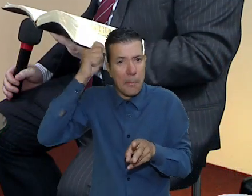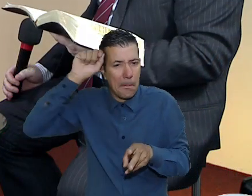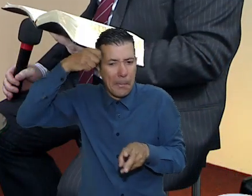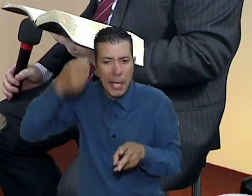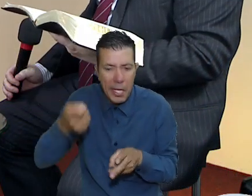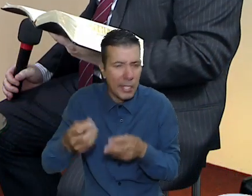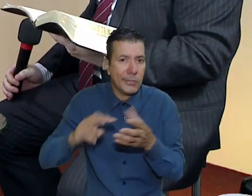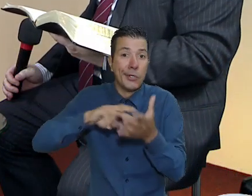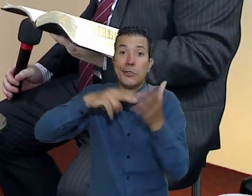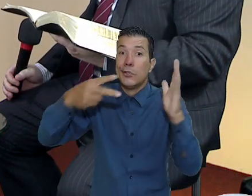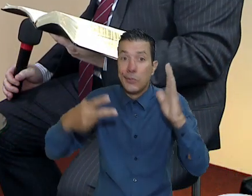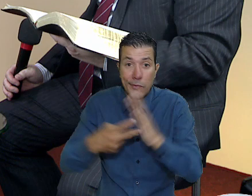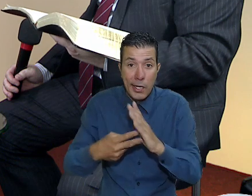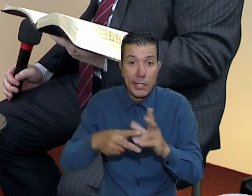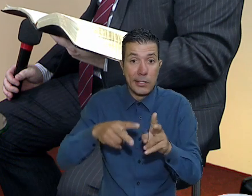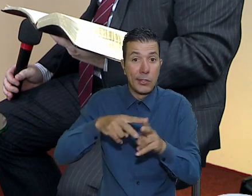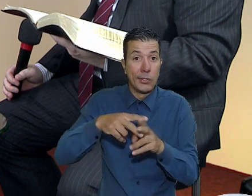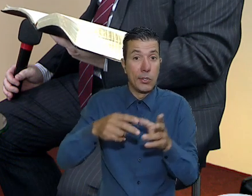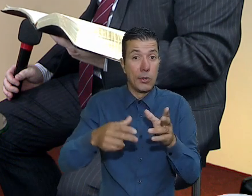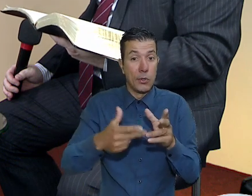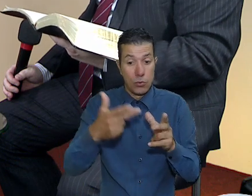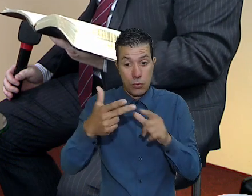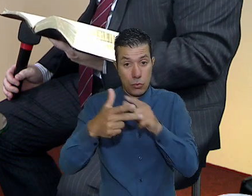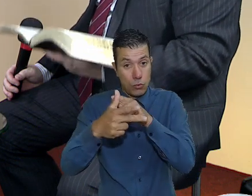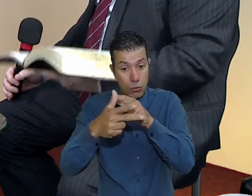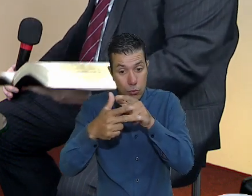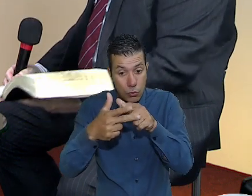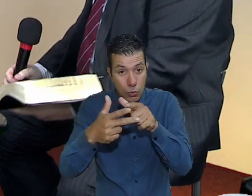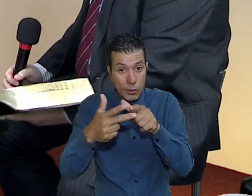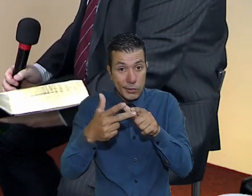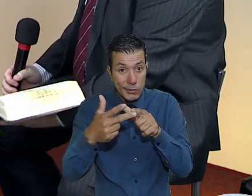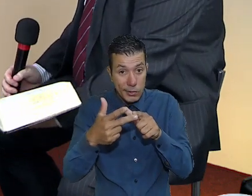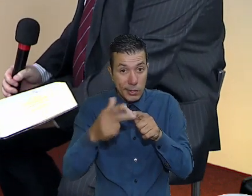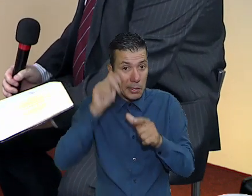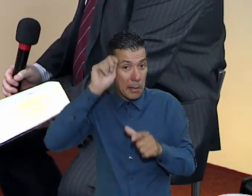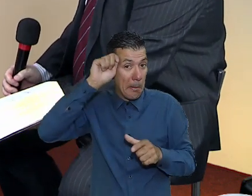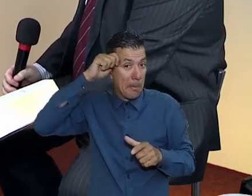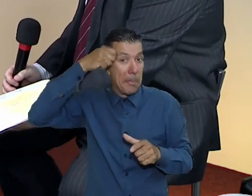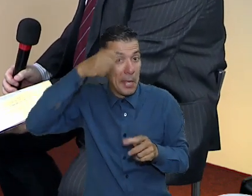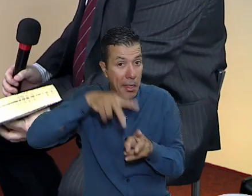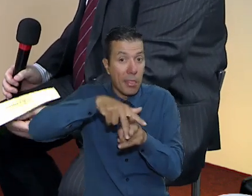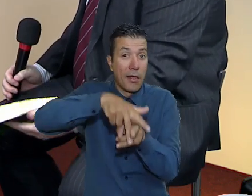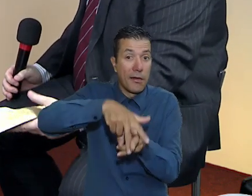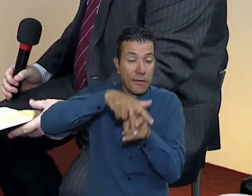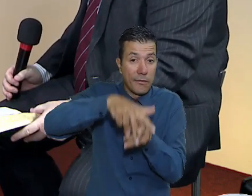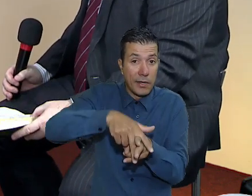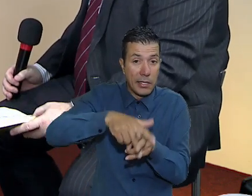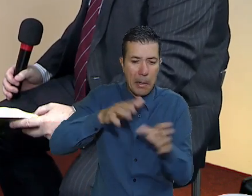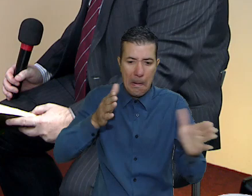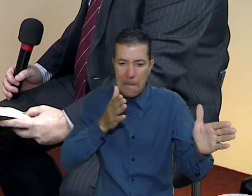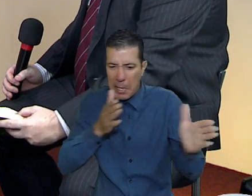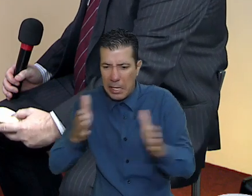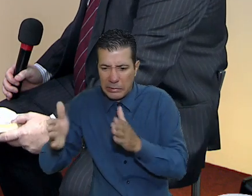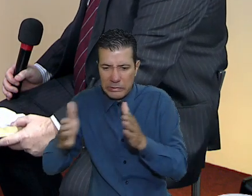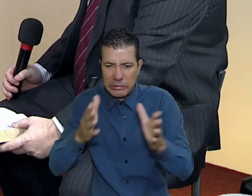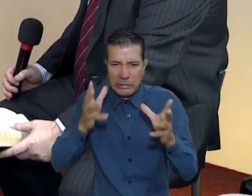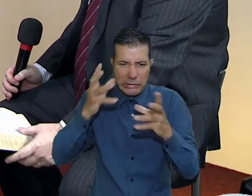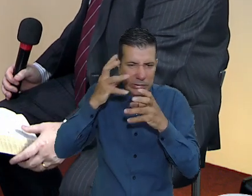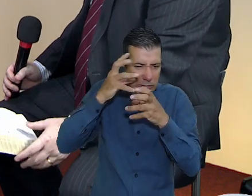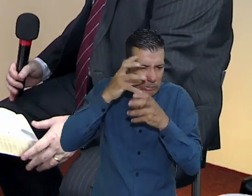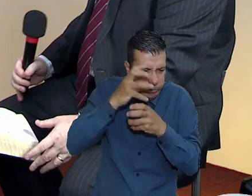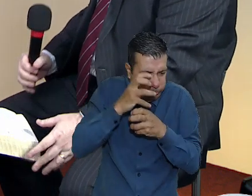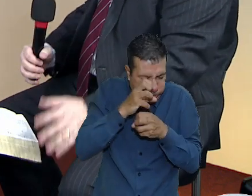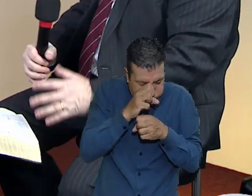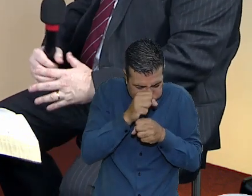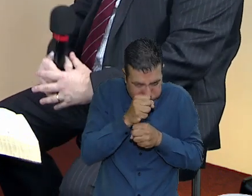aberto? Este terceiro cavalo que tem, pastor Leonardo, aqui a cor negra, a cor preta, ele significa período de trevas. Então foi